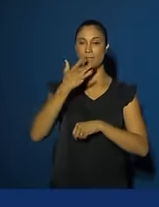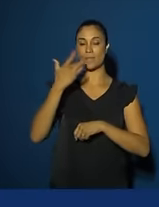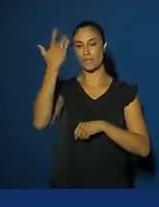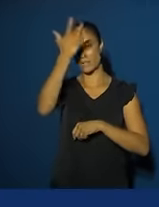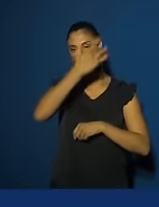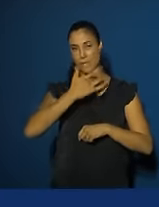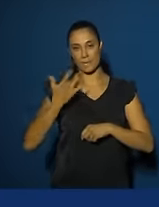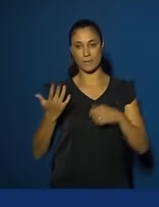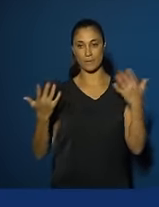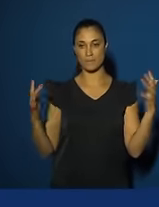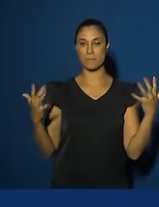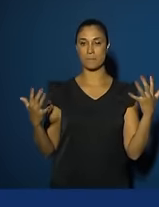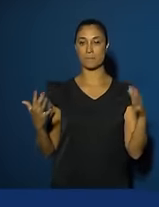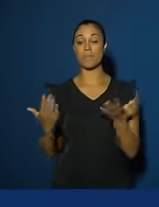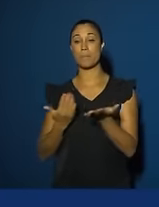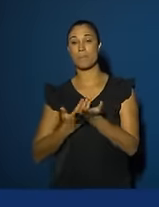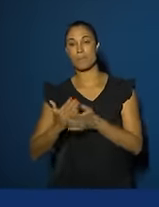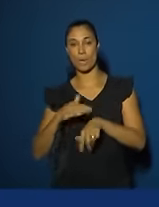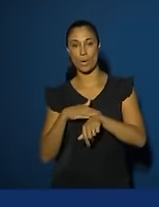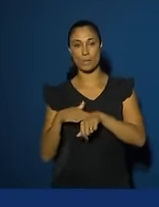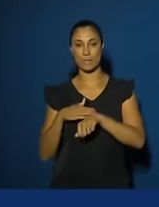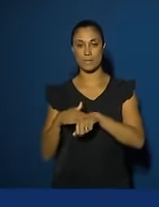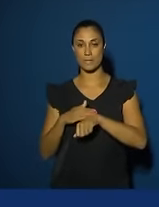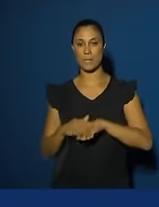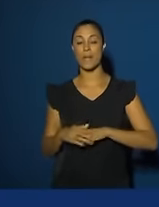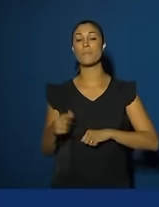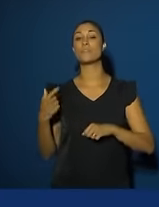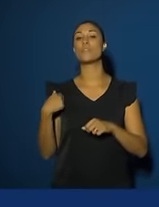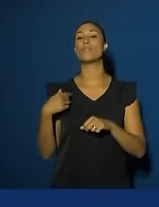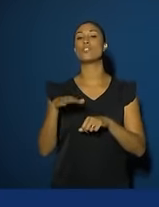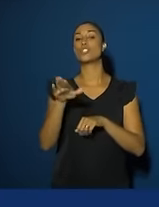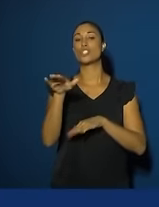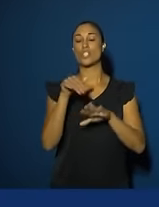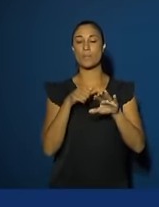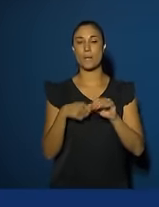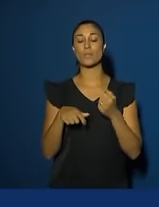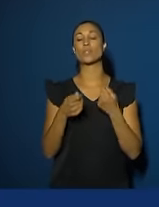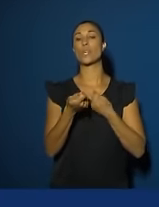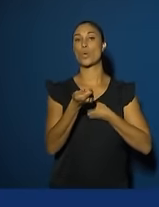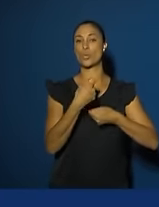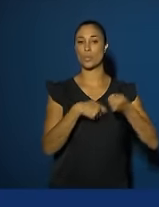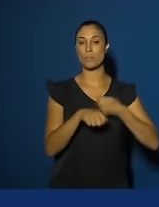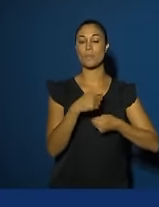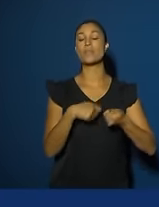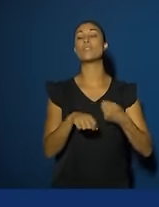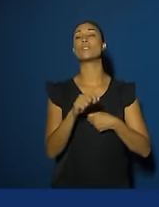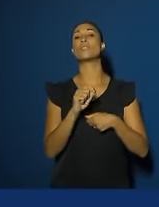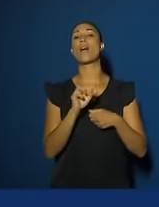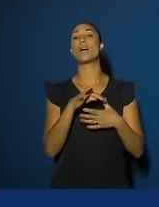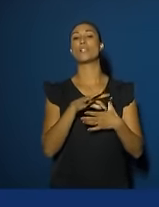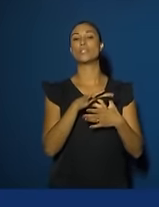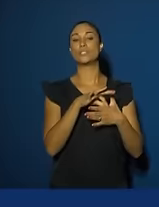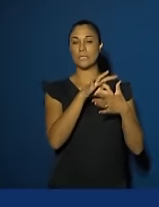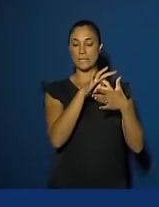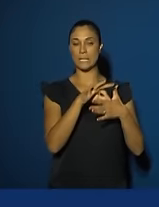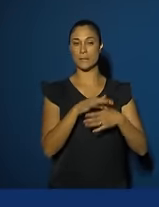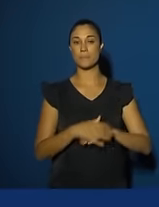Haddad para conversar com o ministro Haddad vou convidar o nosso economista chefe Mansueto Ô